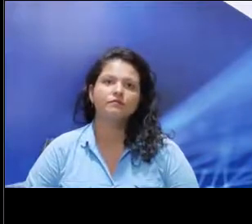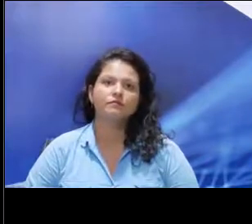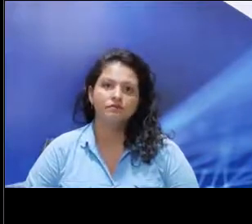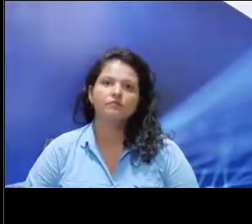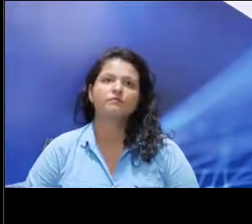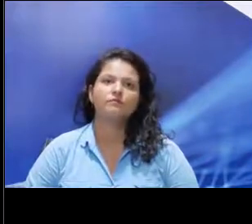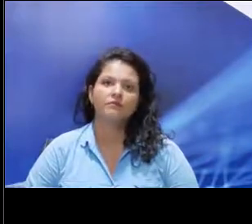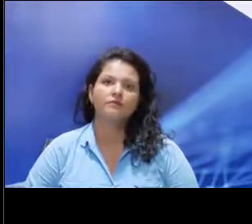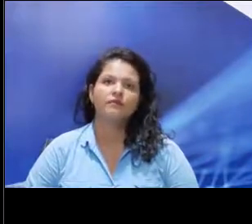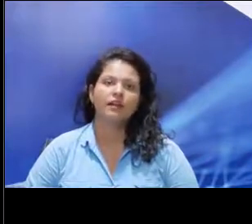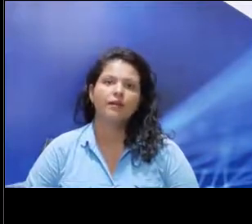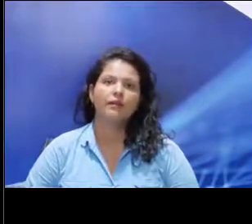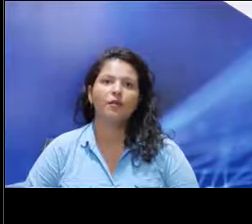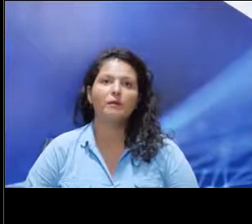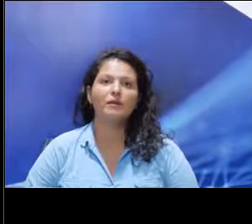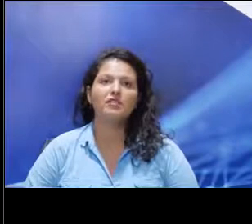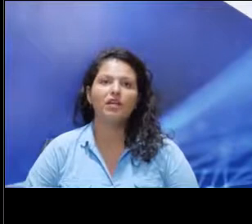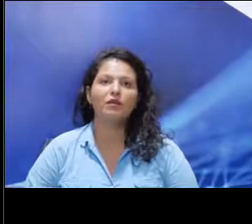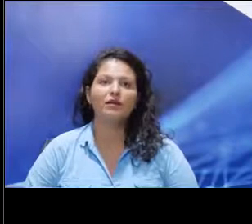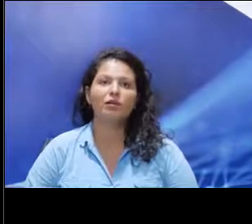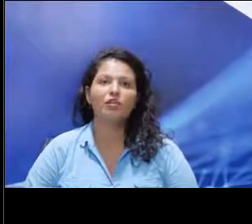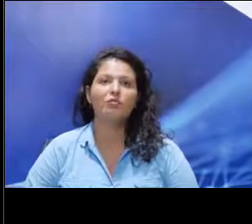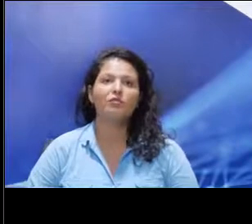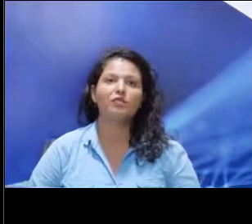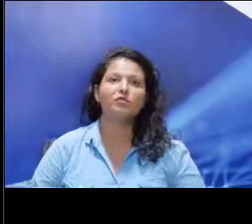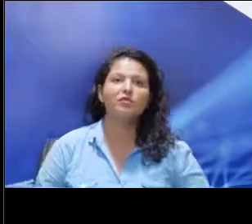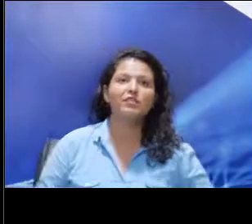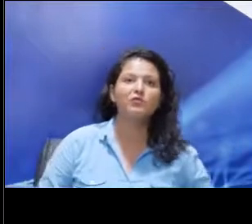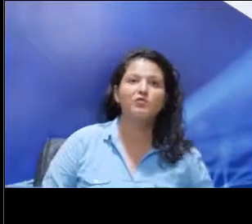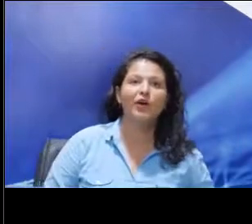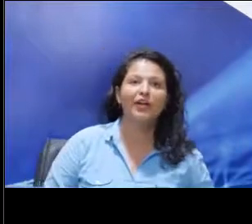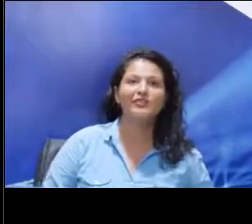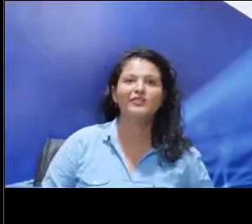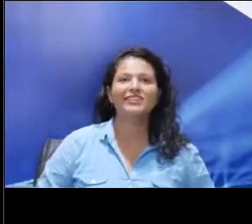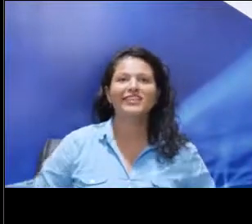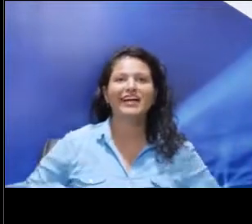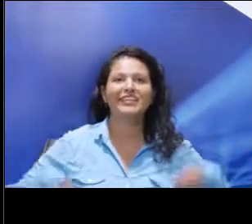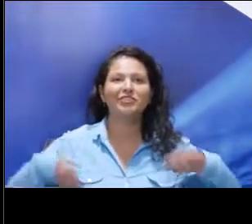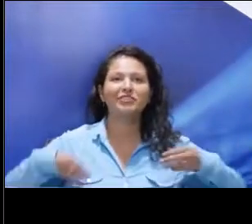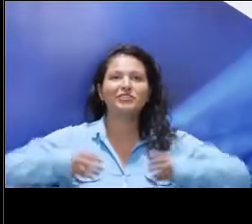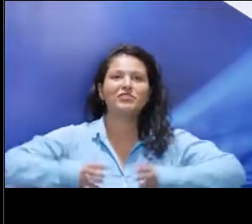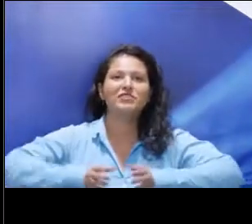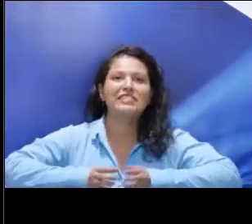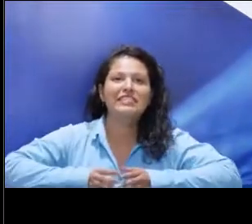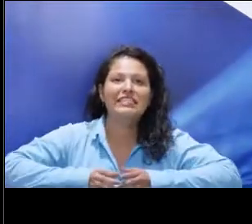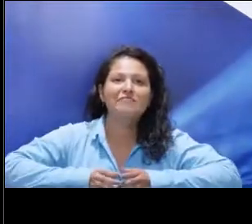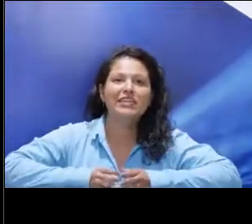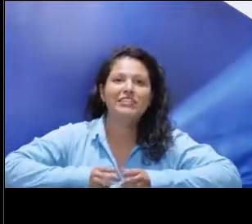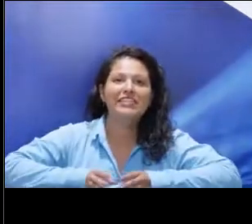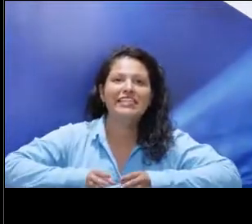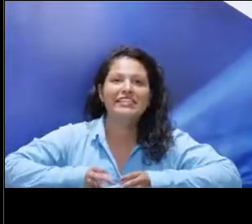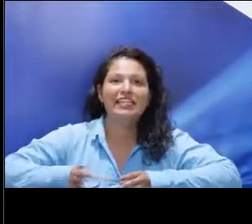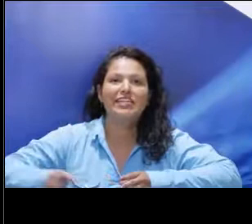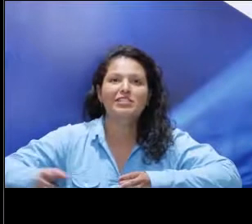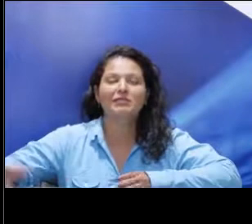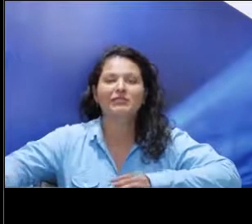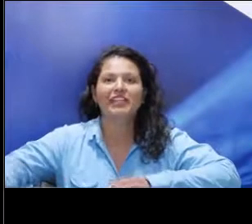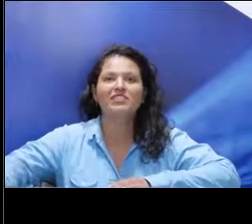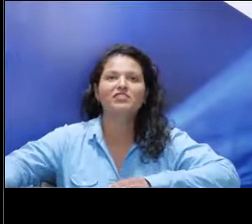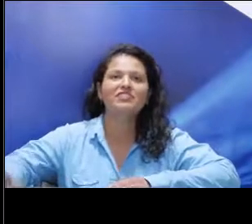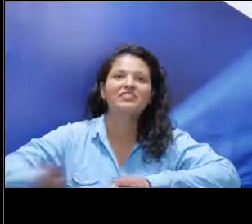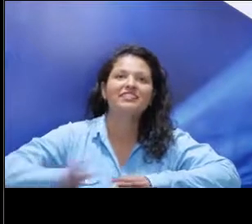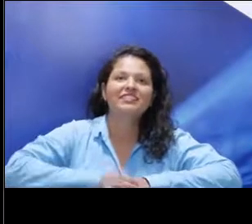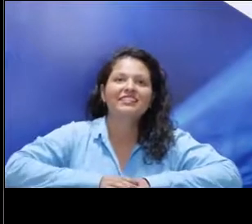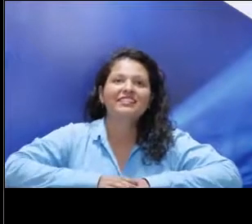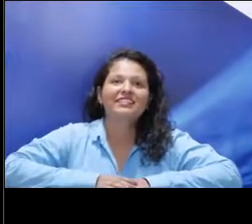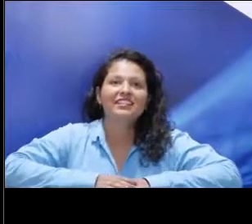né? Porque normalmente tem um agrônomo que cuida do solo, aí tem um nutricionista que mexe ali da silagem para